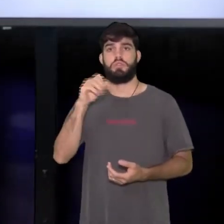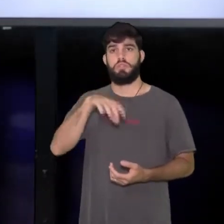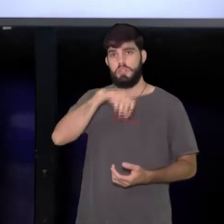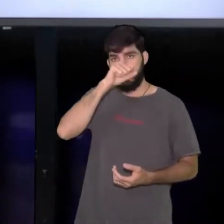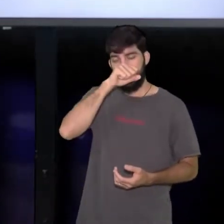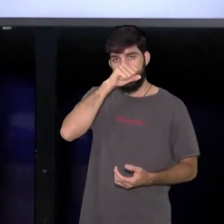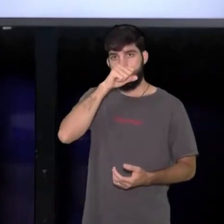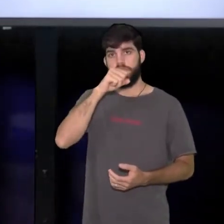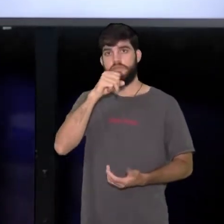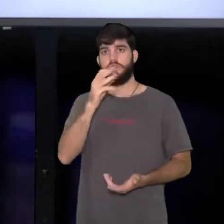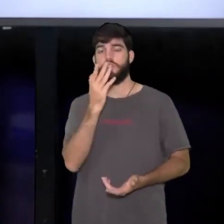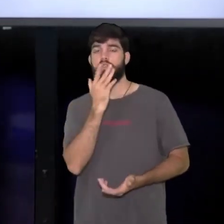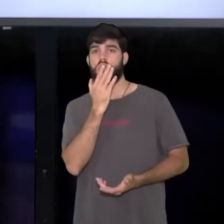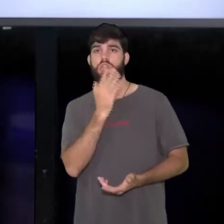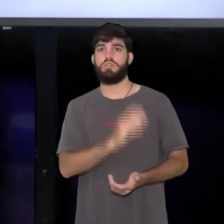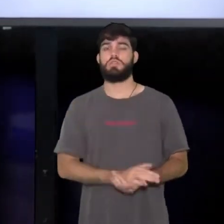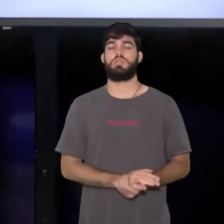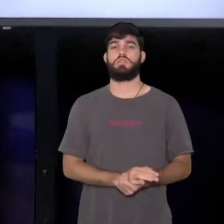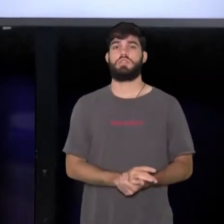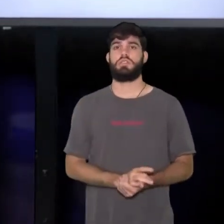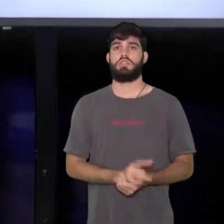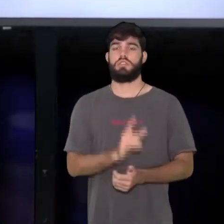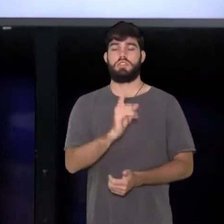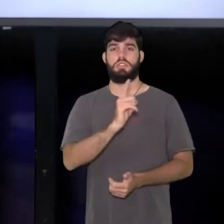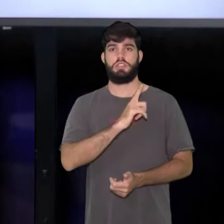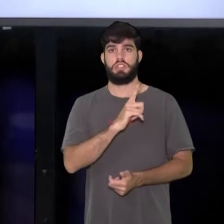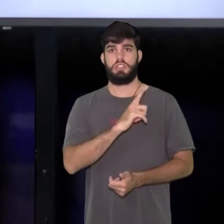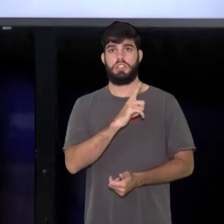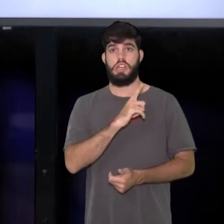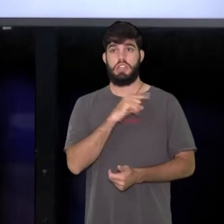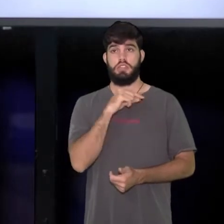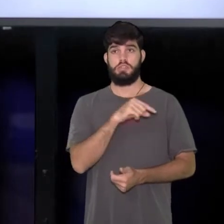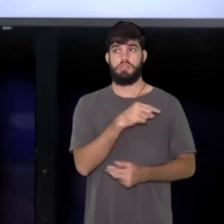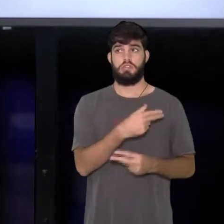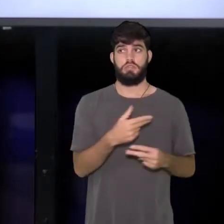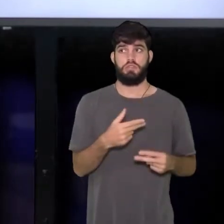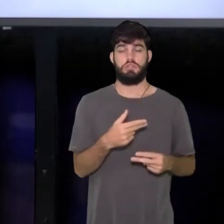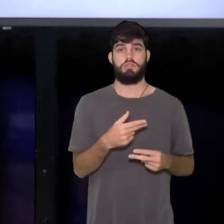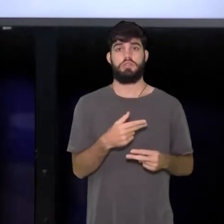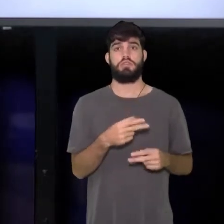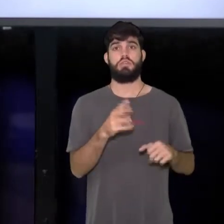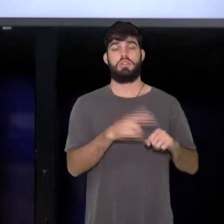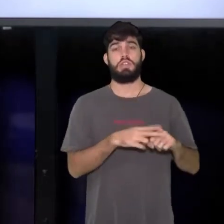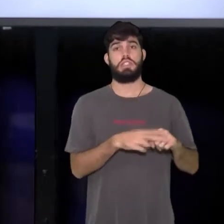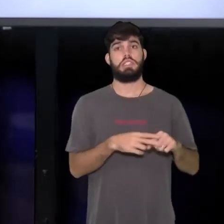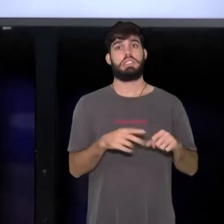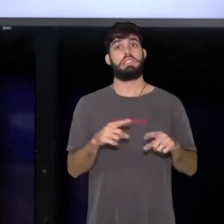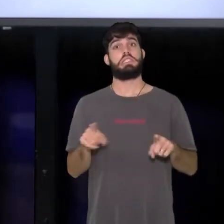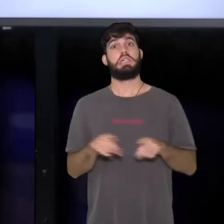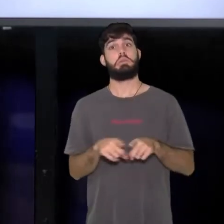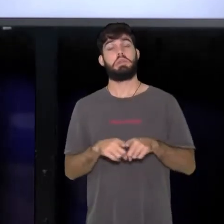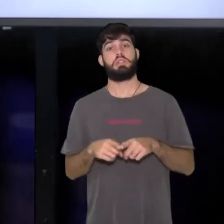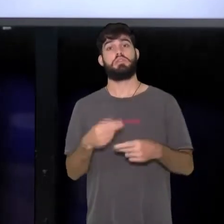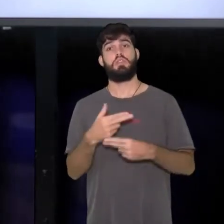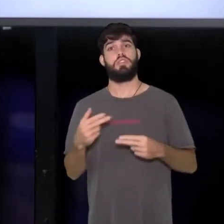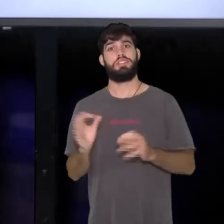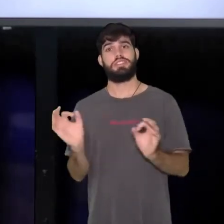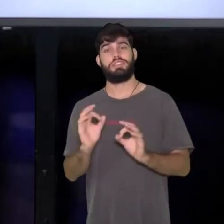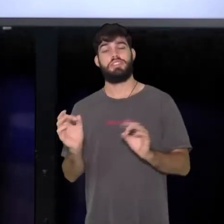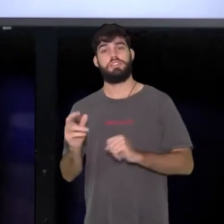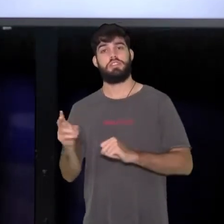e cores, enfim. Eu tenho elementos da linguagem verbal, ou seja, as palavras, e um dos